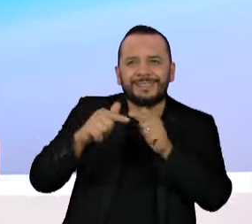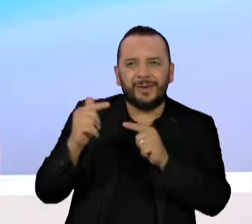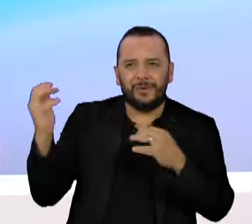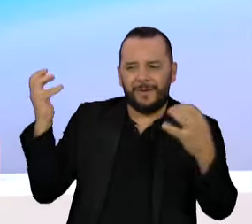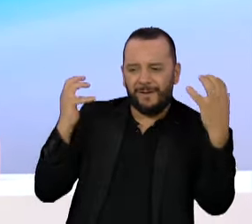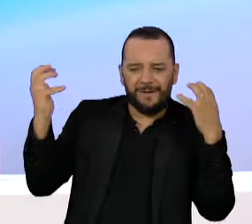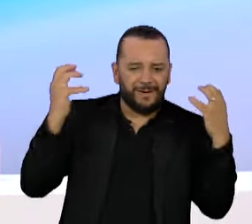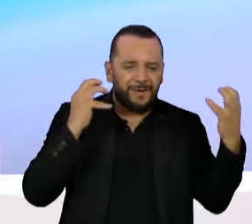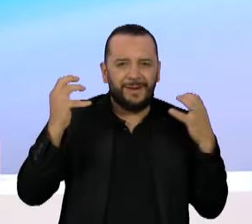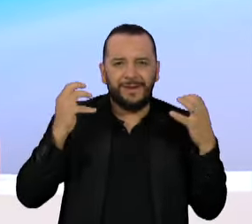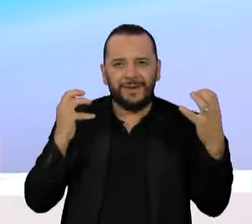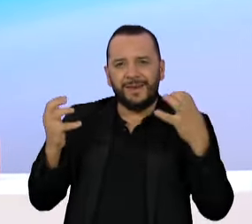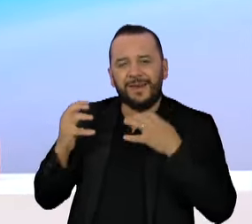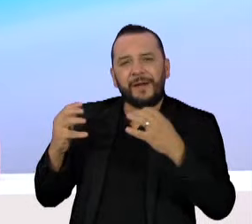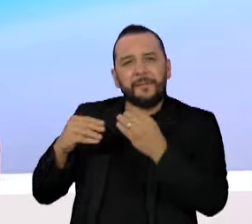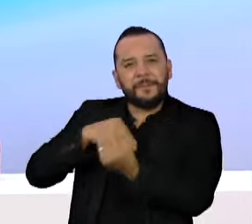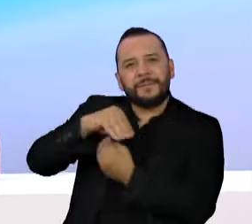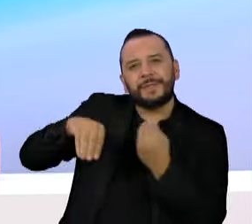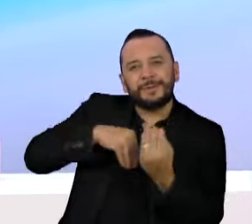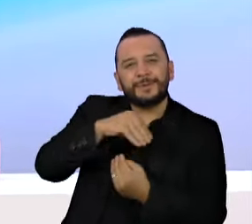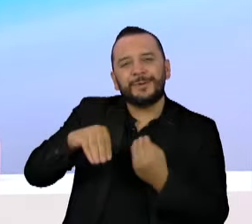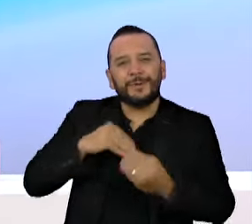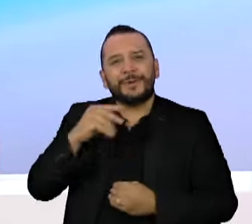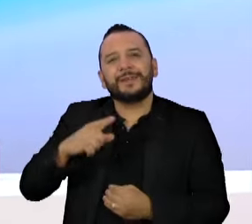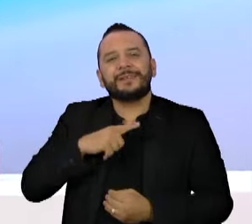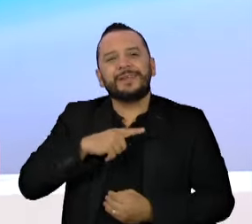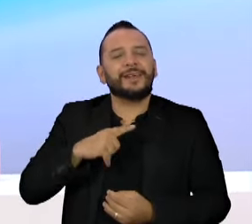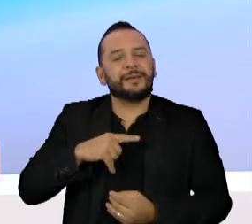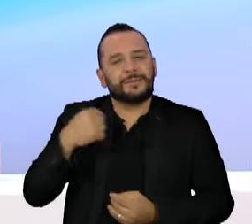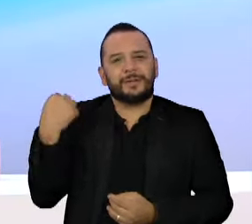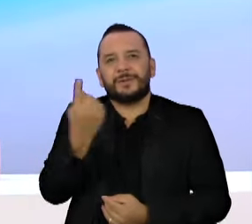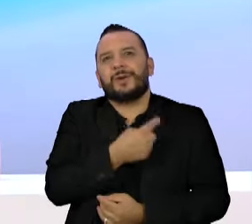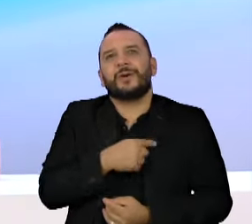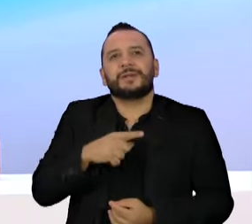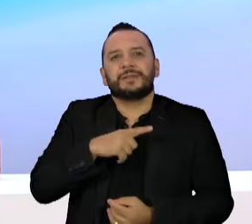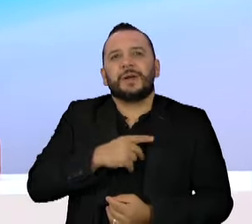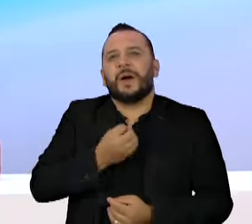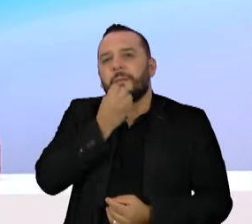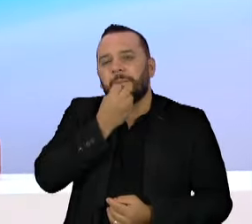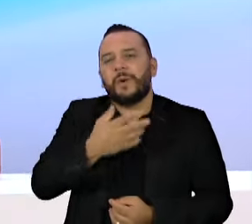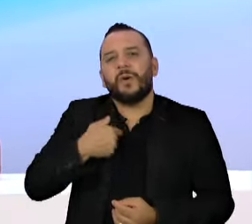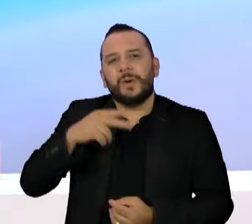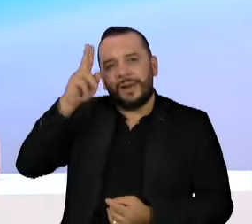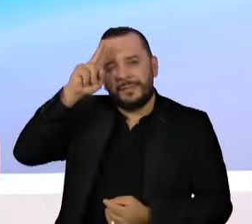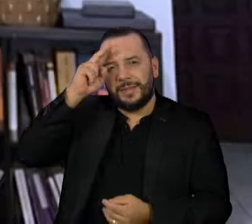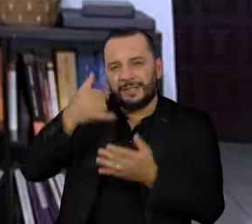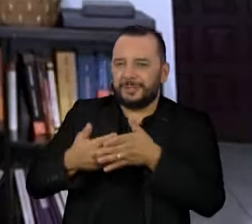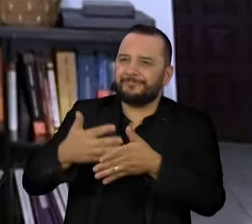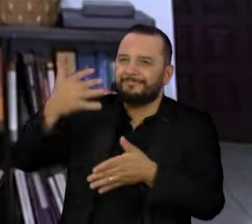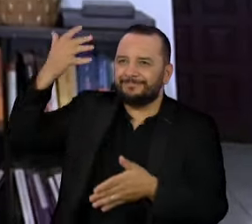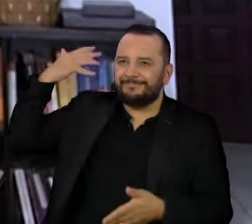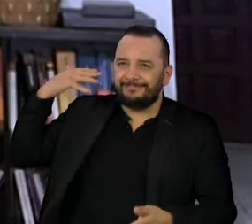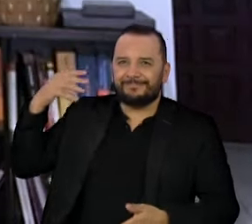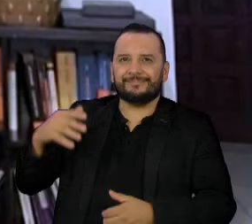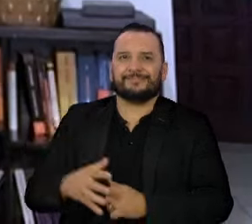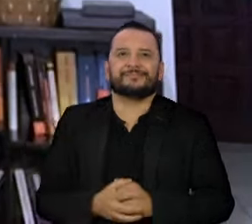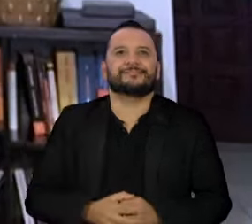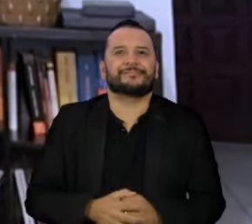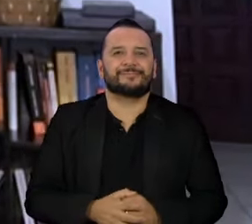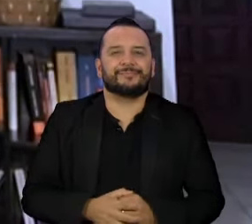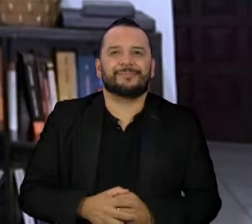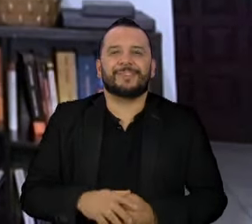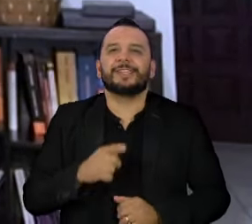pouco para a gente, justamente isso, para a gente ter uma boa lembrança da nossa ancestralidade. E aí,